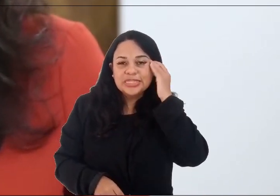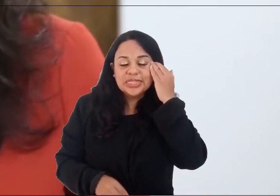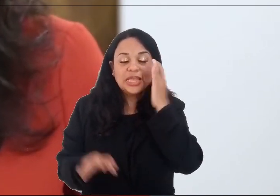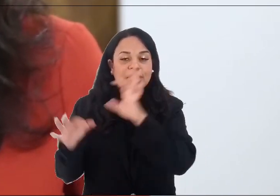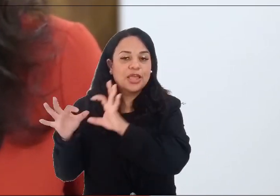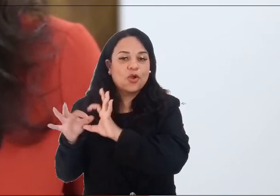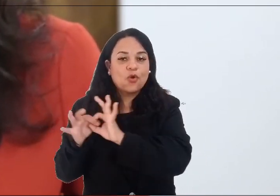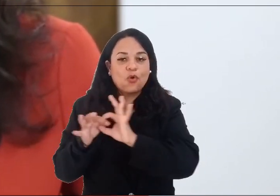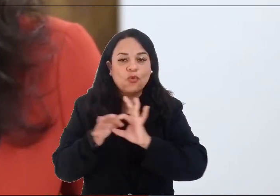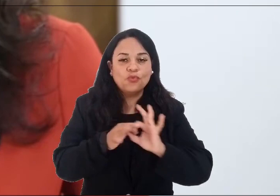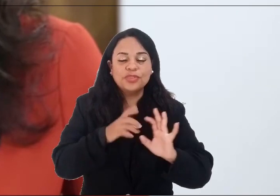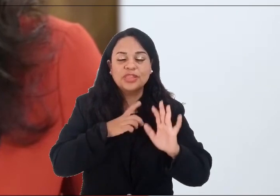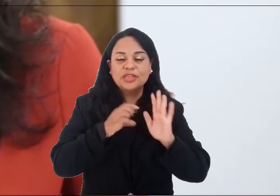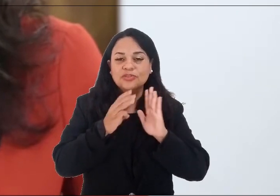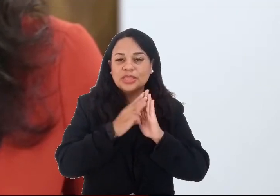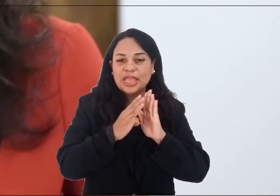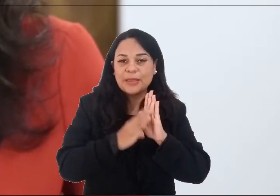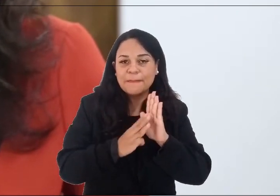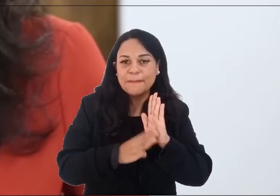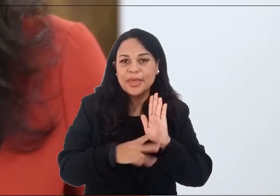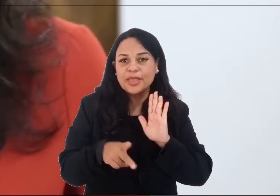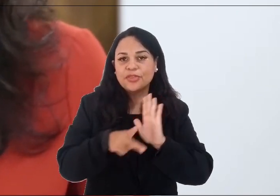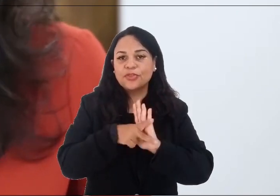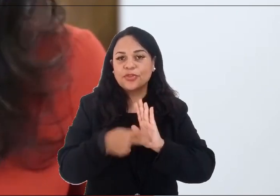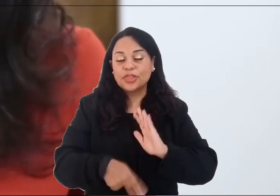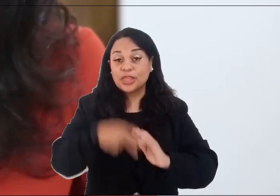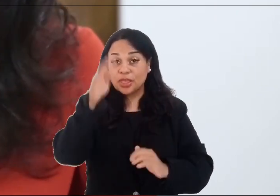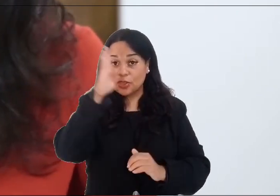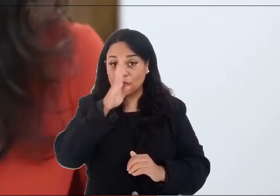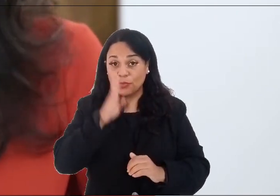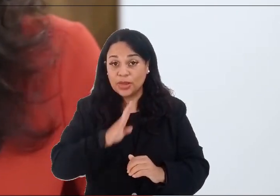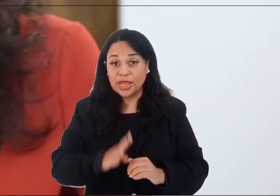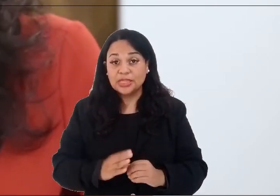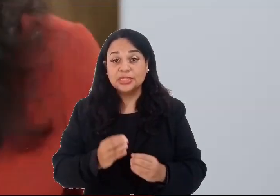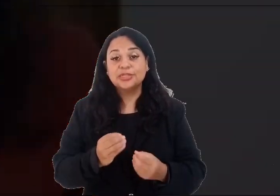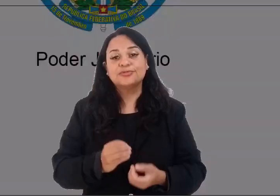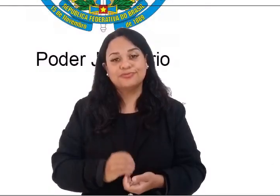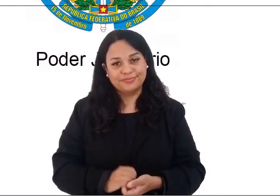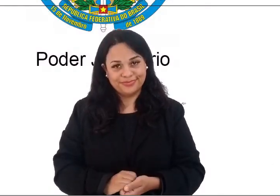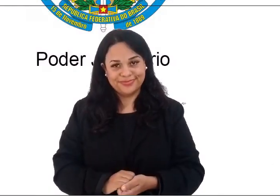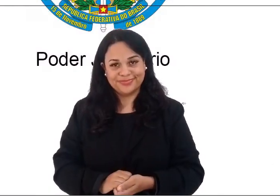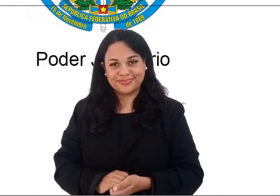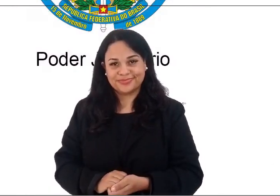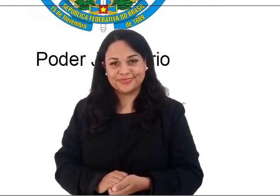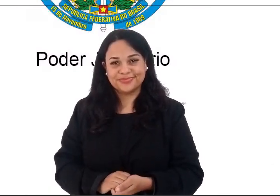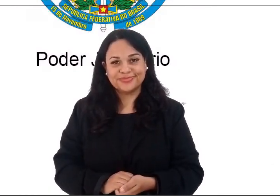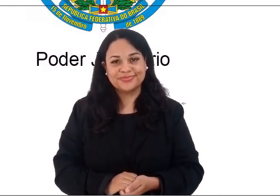surgem os métodos consensuais no Brasil, onde estamos e para onde queremos ir.